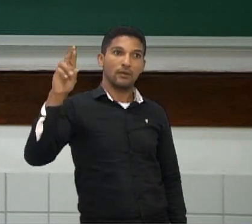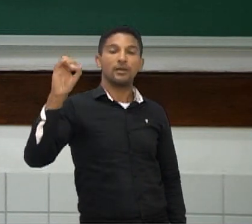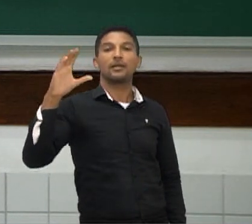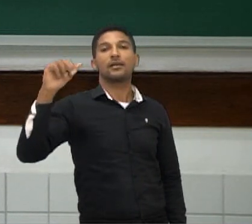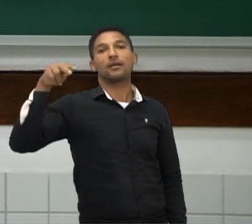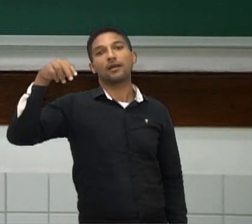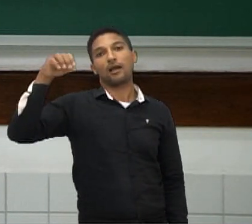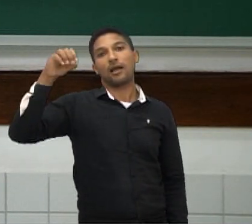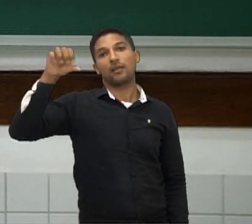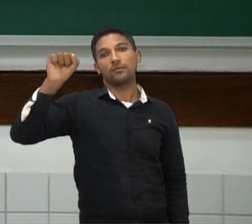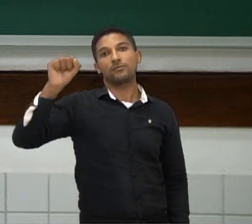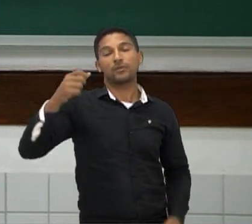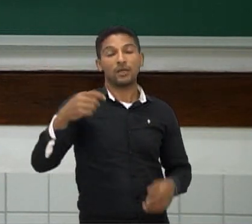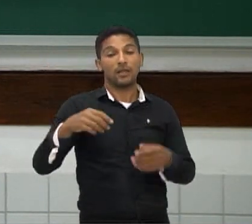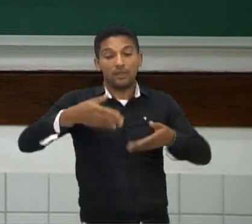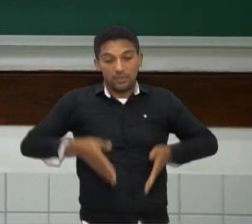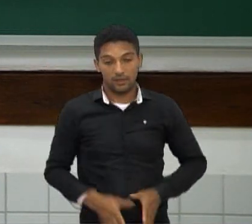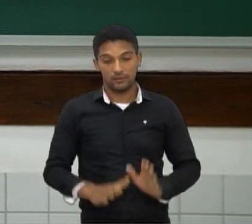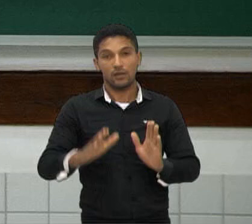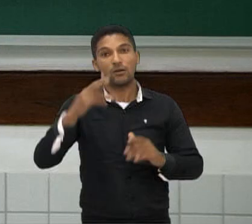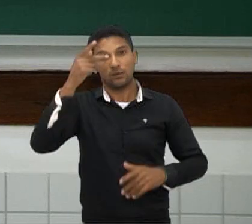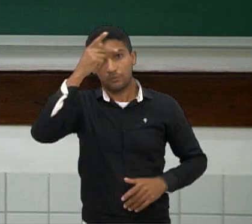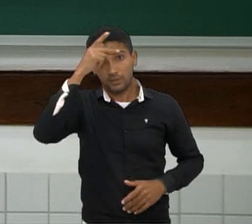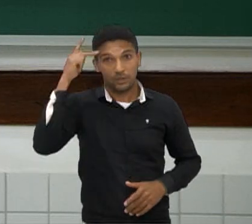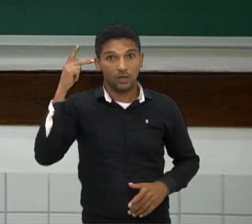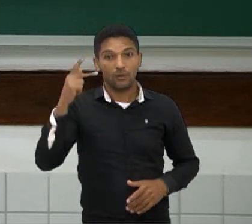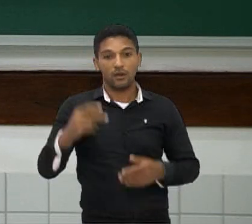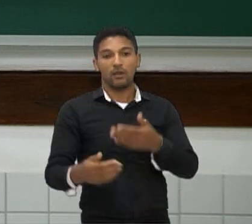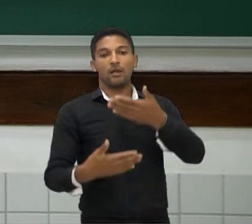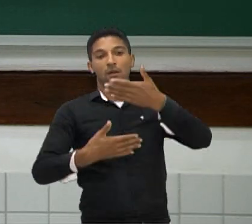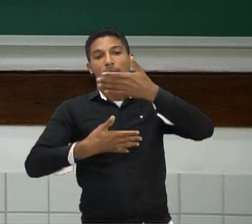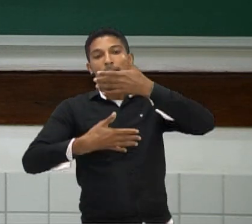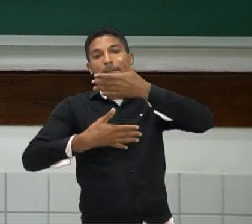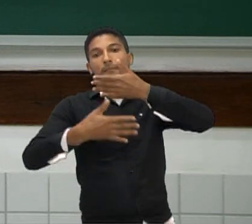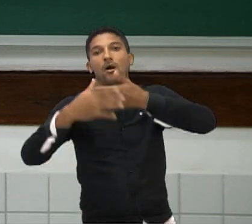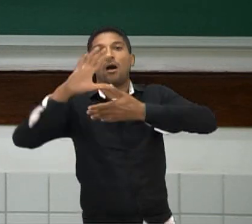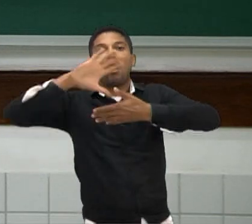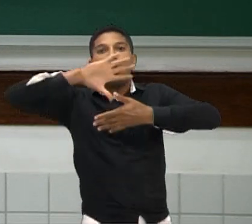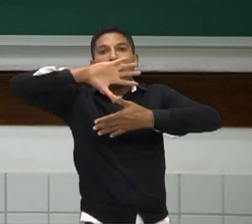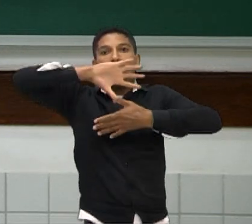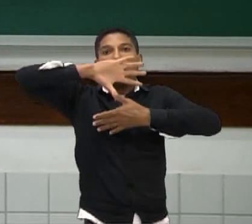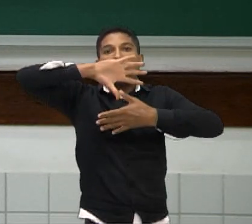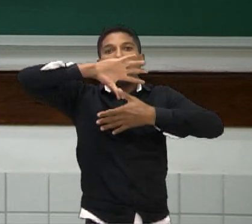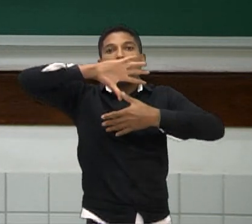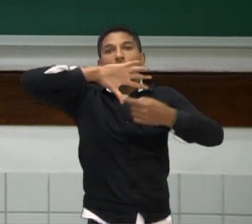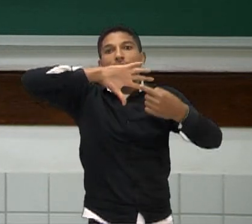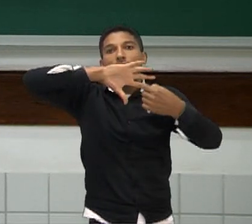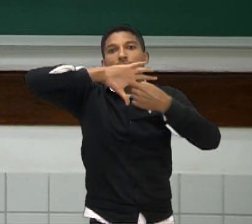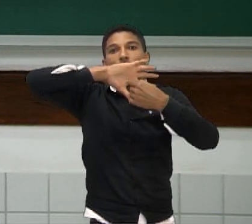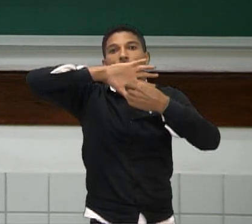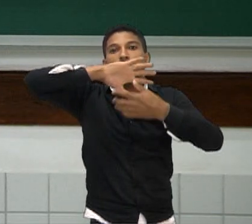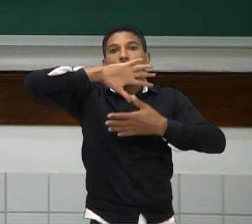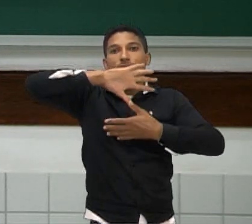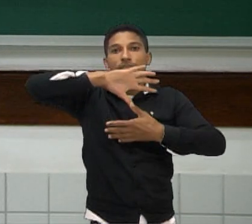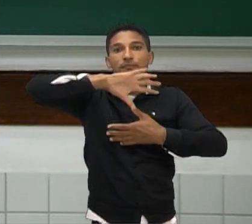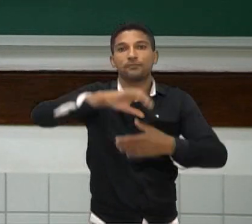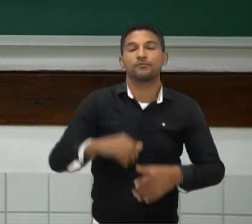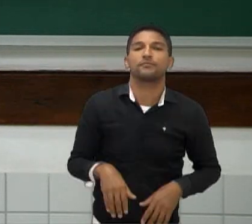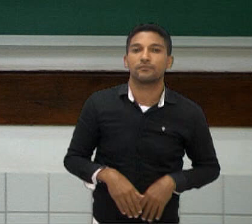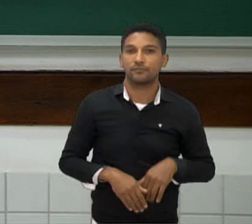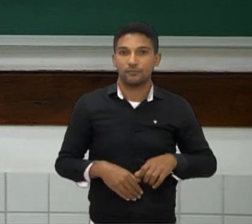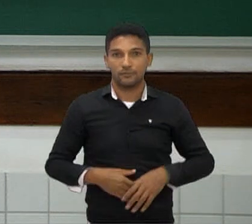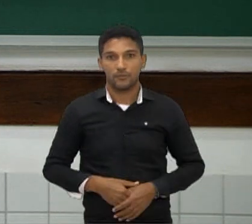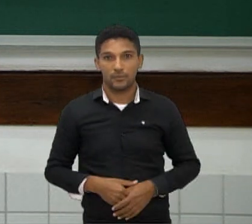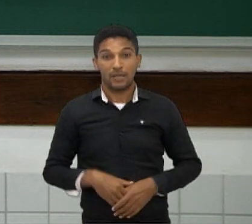Norte, norte-americanos. Então, quando a gente fala assim, eu estou aqui com um americano. Americano, gente, na verdade, todos nós somos, tá? Só